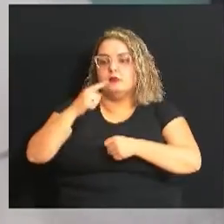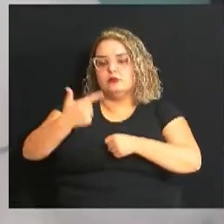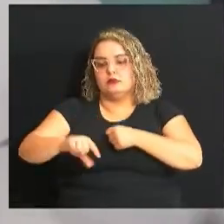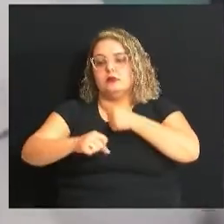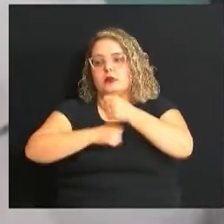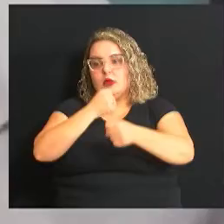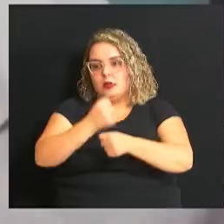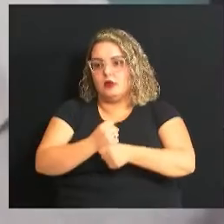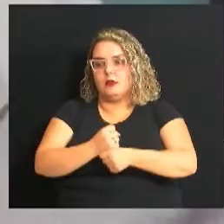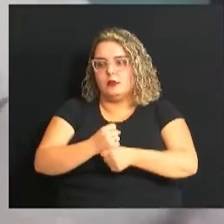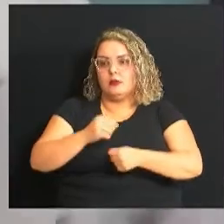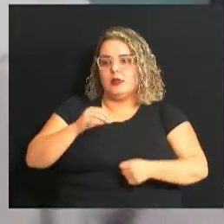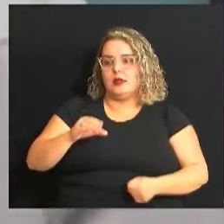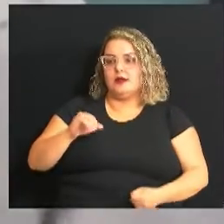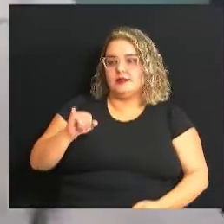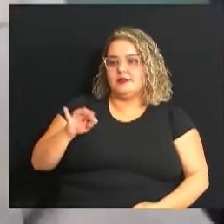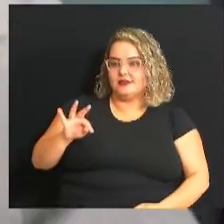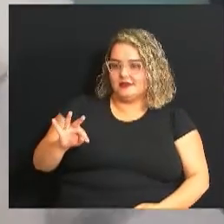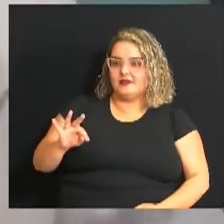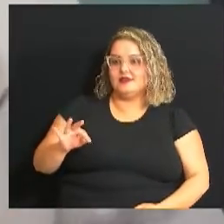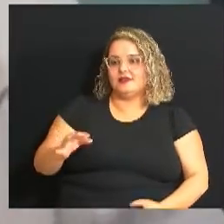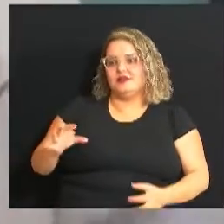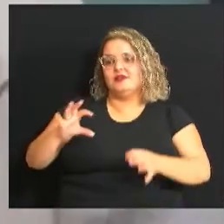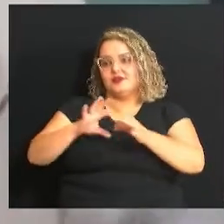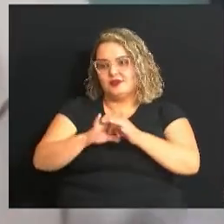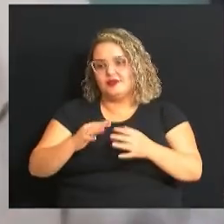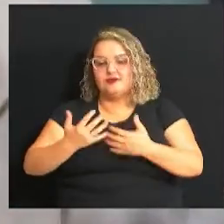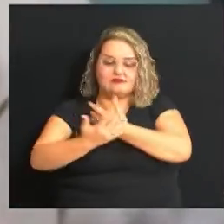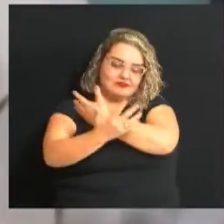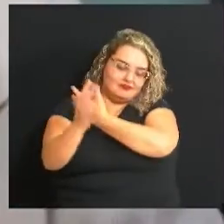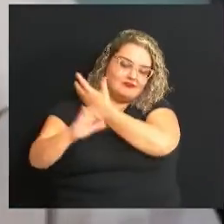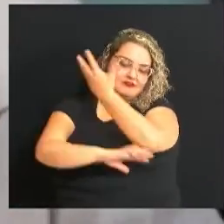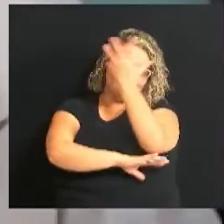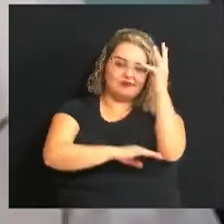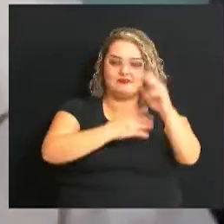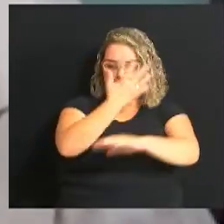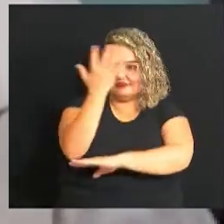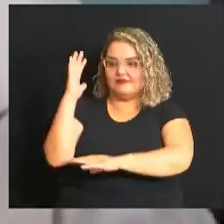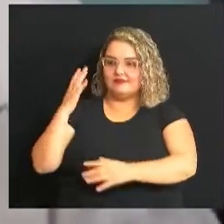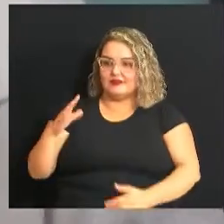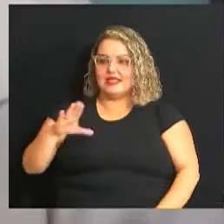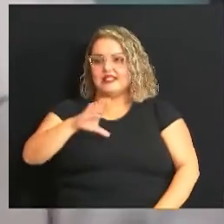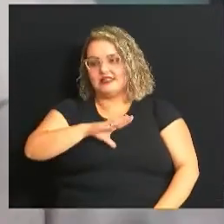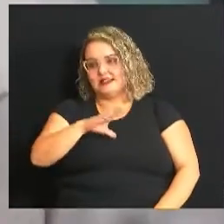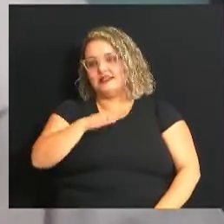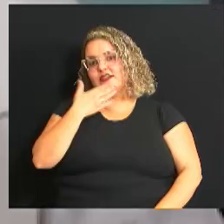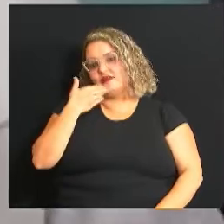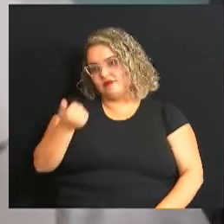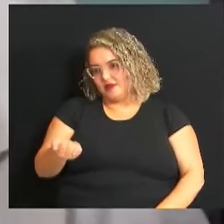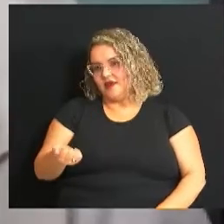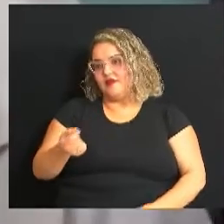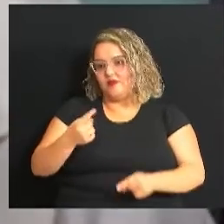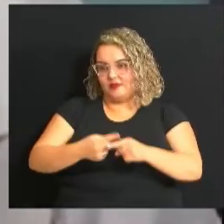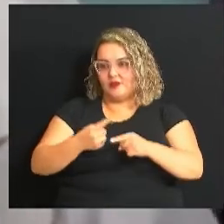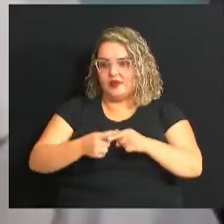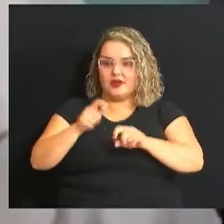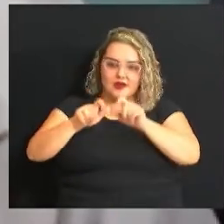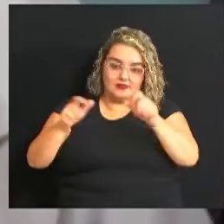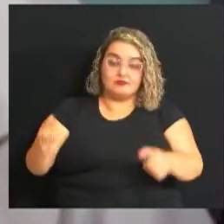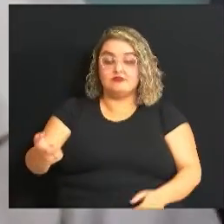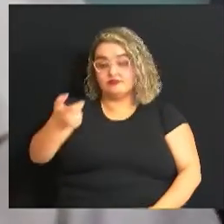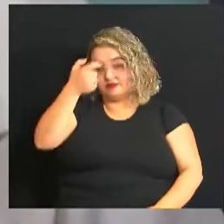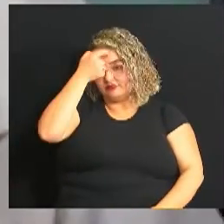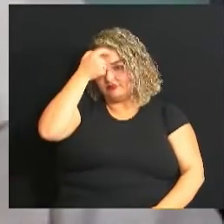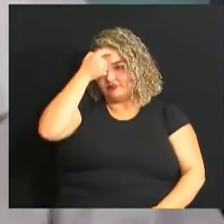Tricity, se conecta com a gente, né? A cidade vai ficar melhor ainda, porque as pessoas também vão ter a consciência